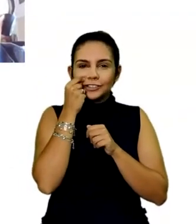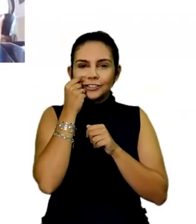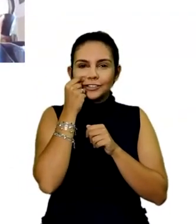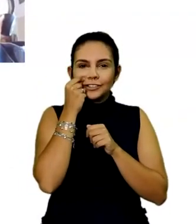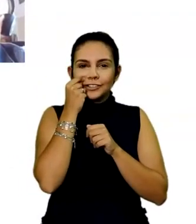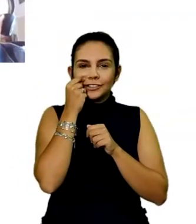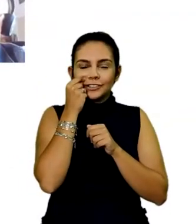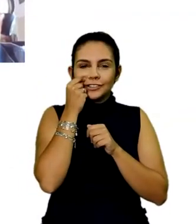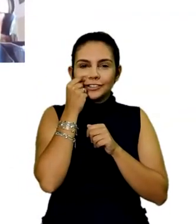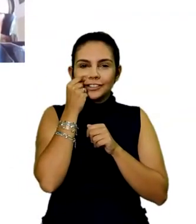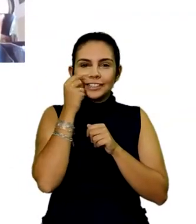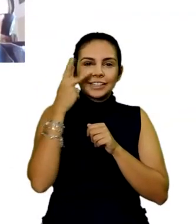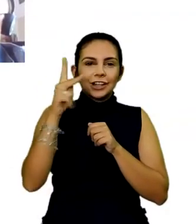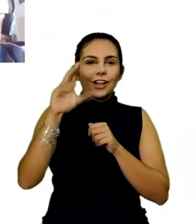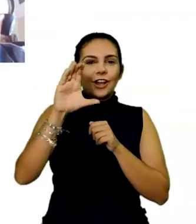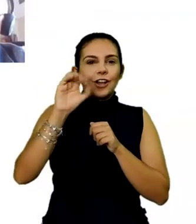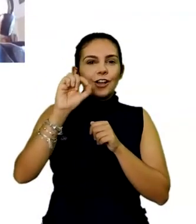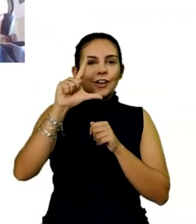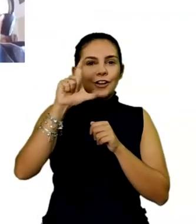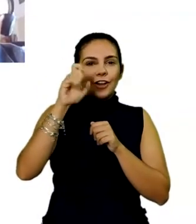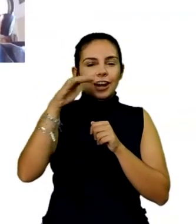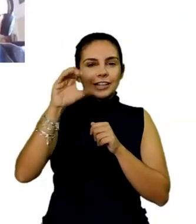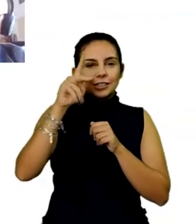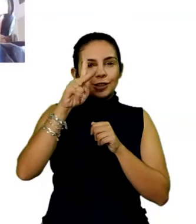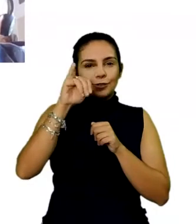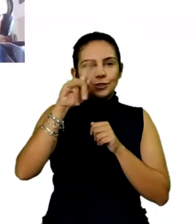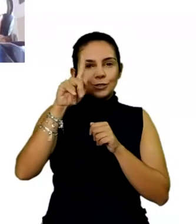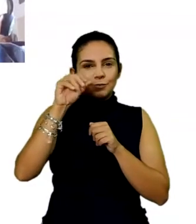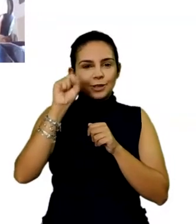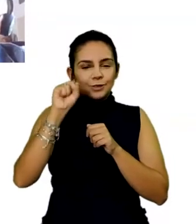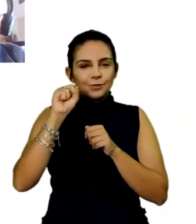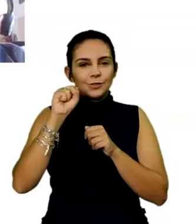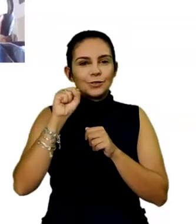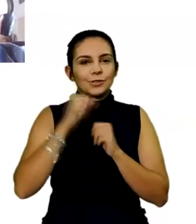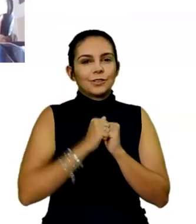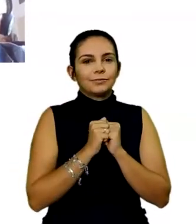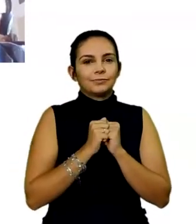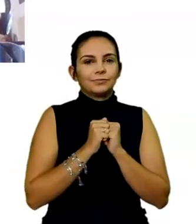dos Fingos. Vocês podem falar sobre essa coleção?